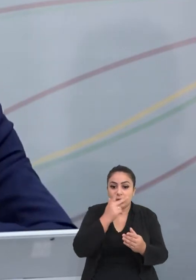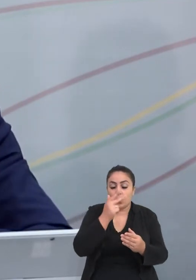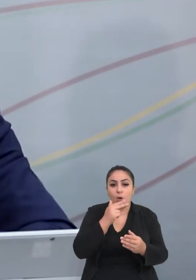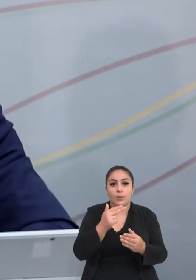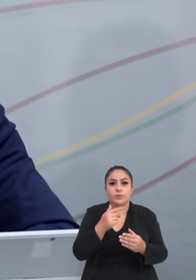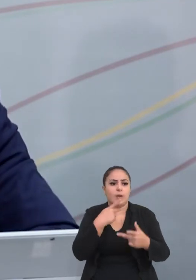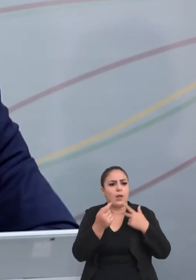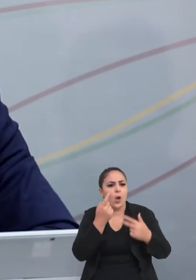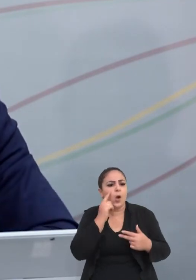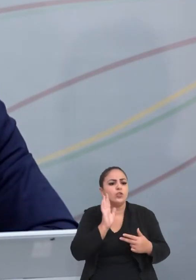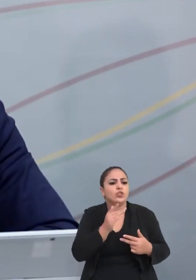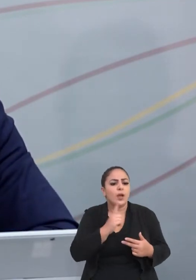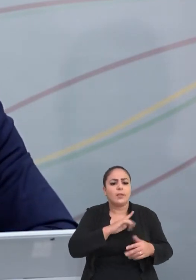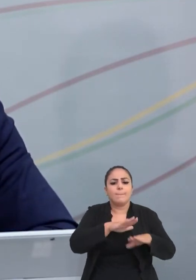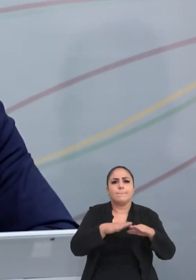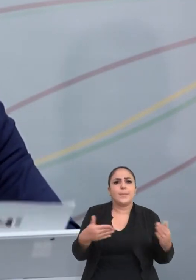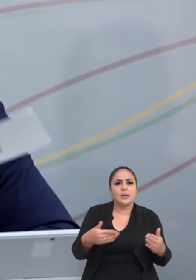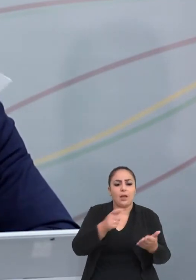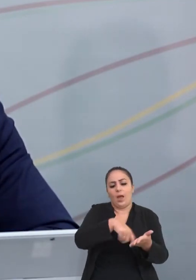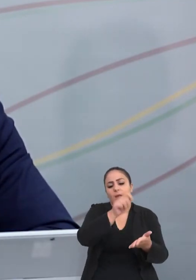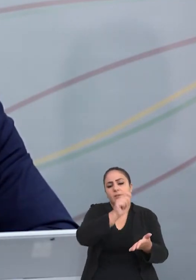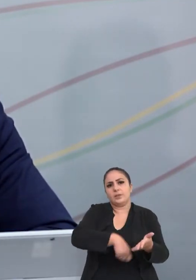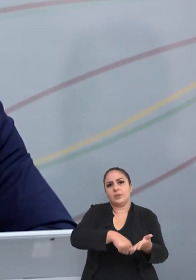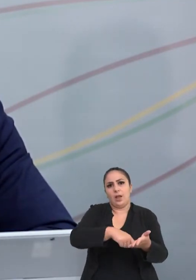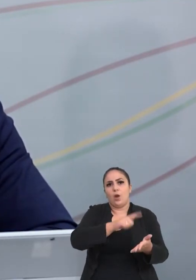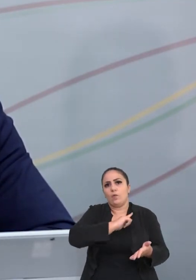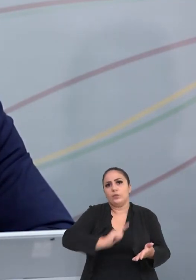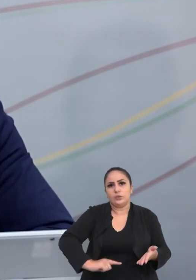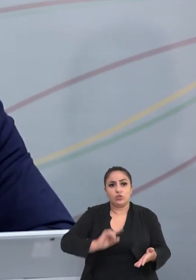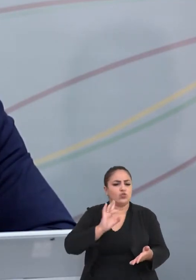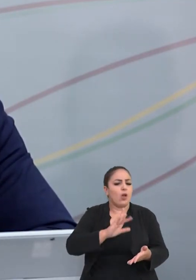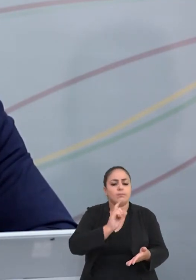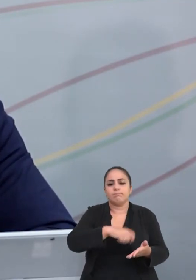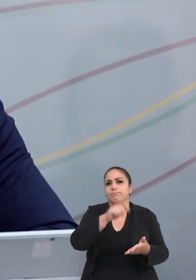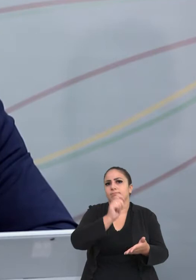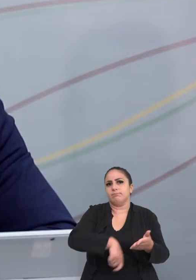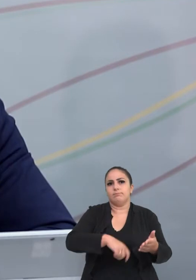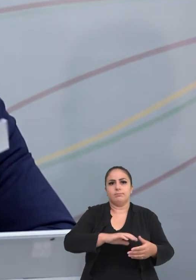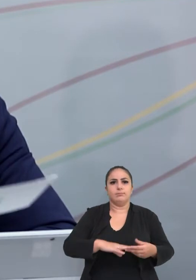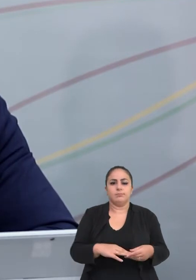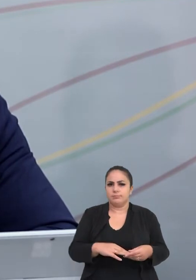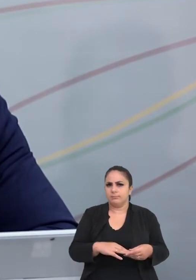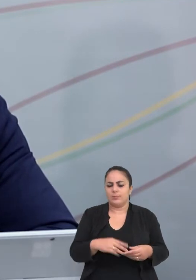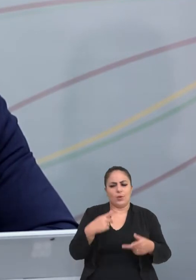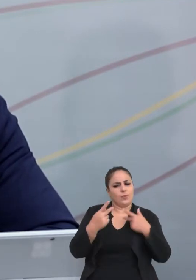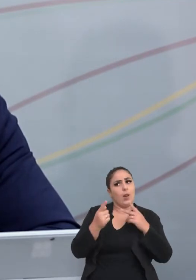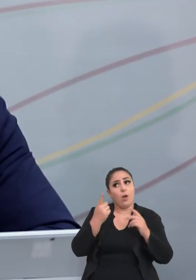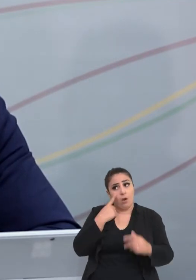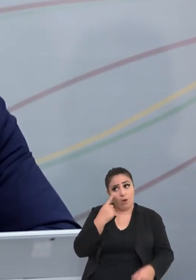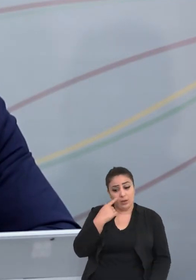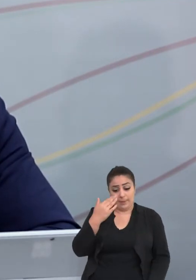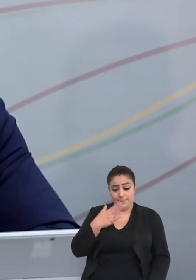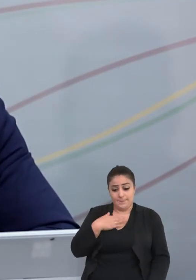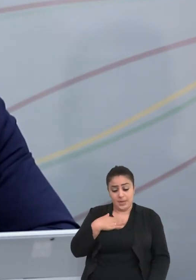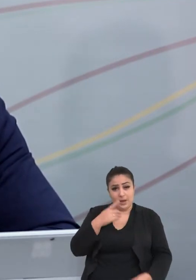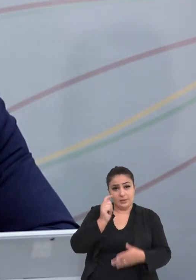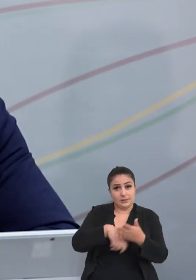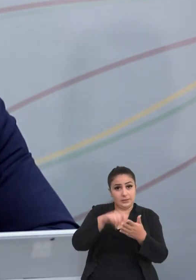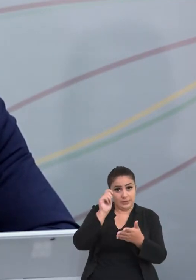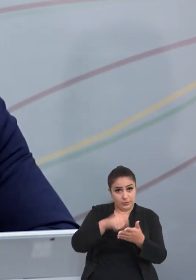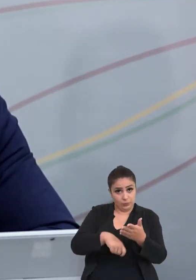como que dizem, já está na sua mesa para assinatura, governador, é só assinar. E eu digo, olha, a